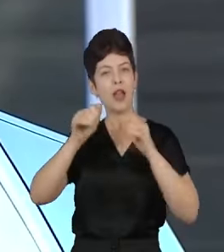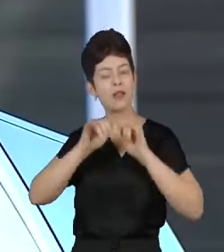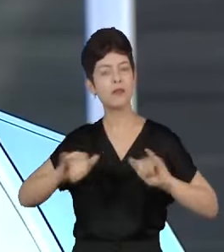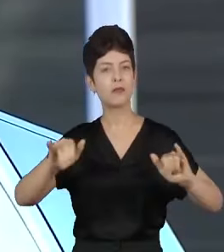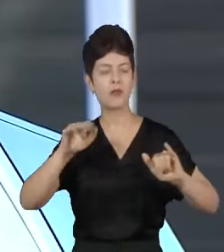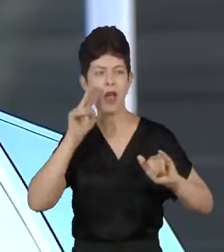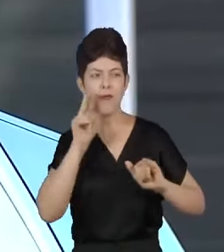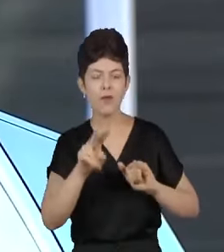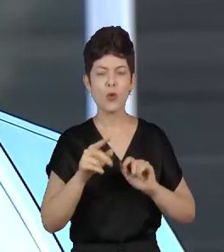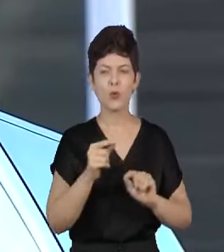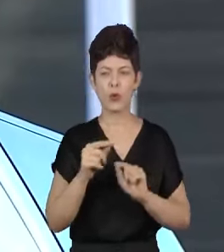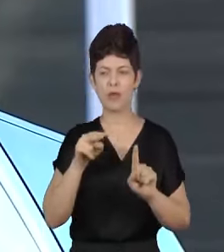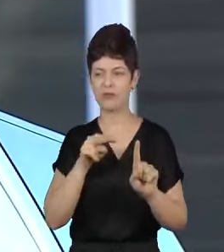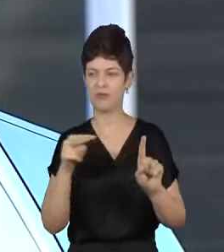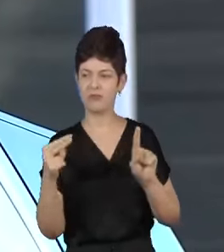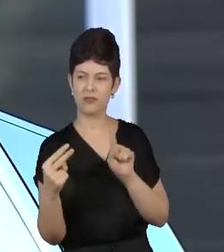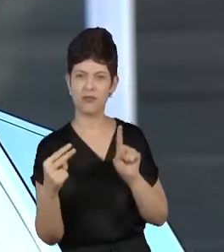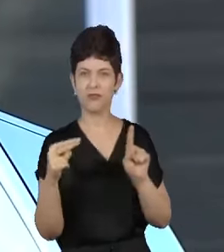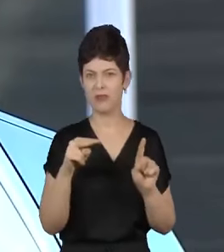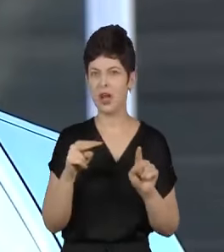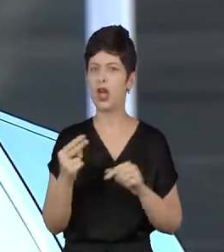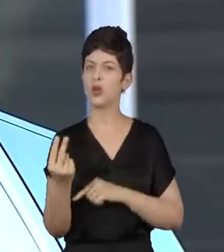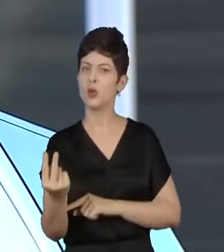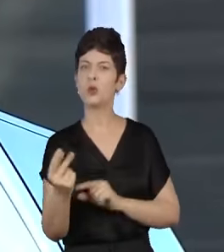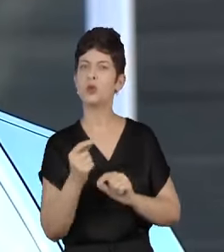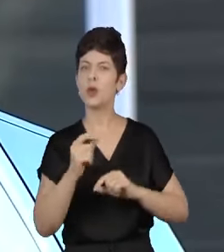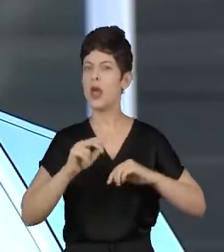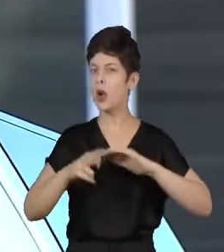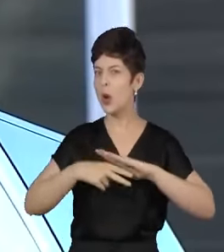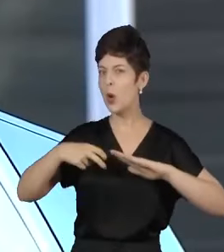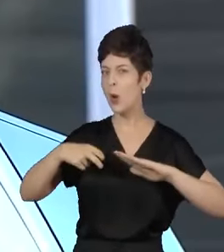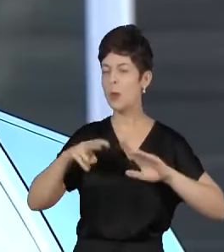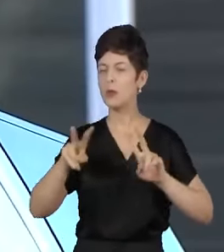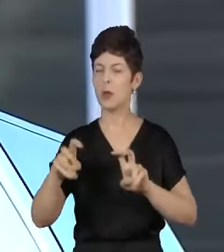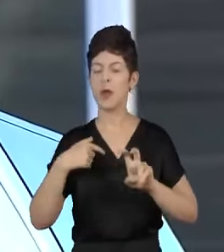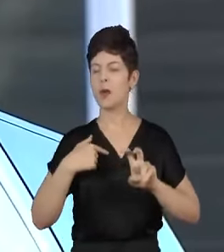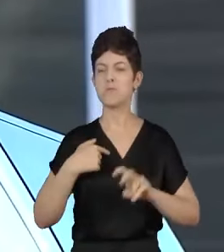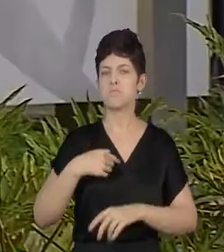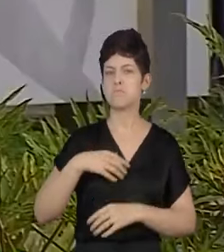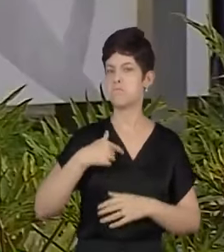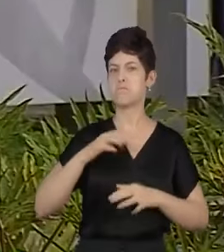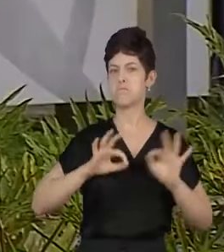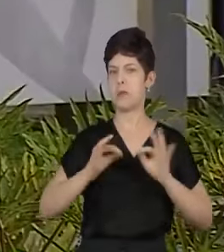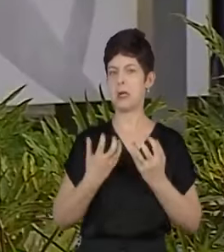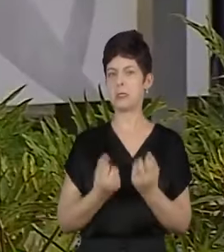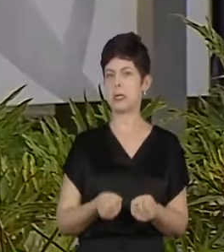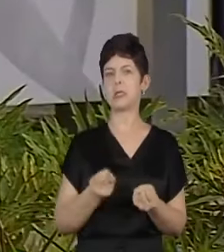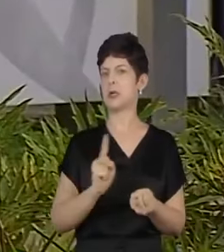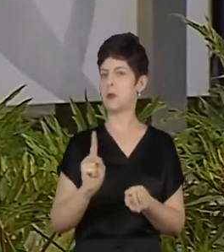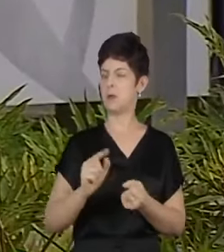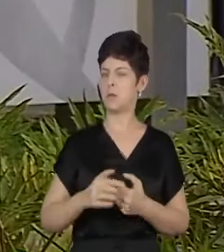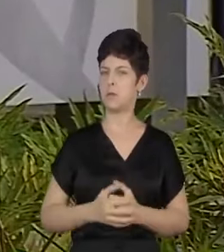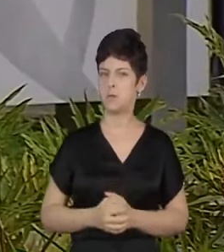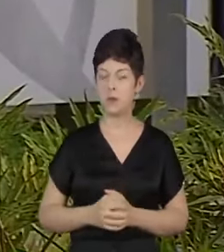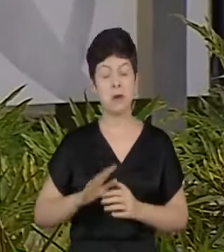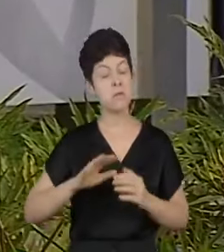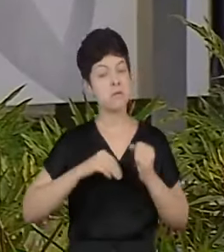visto duas versões de minutas golpistas mas teria resistido ao plano o caso está sob